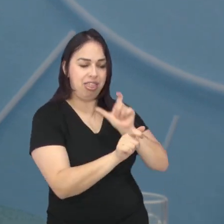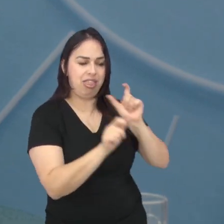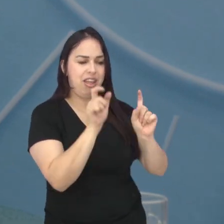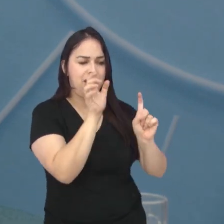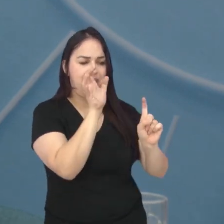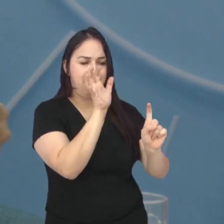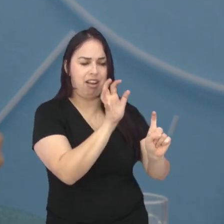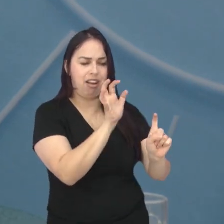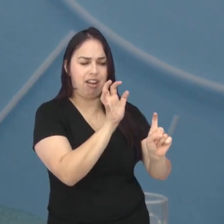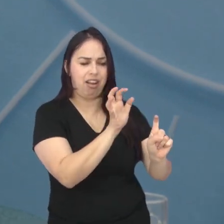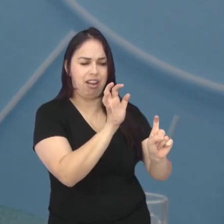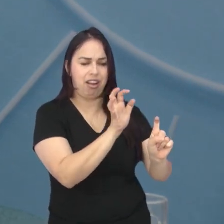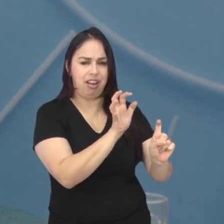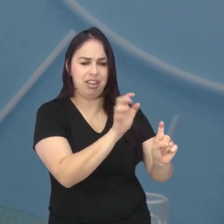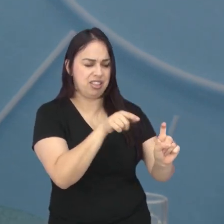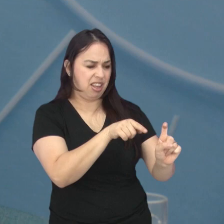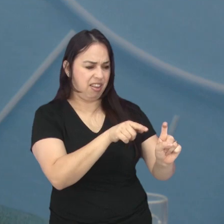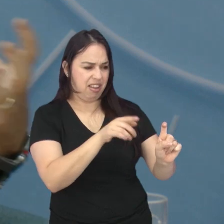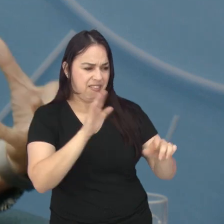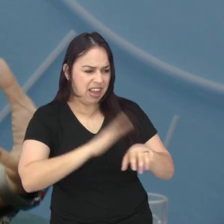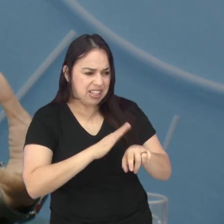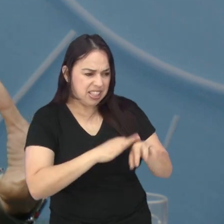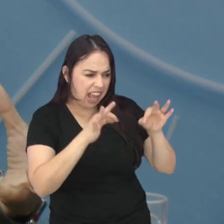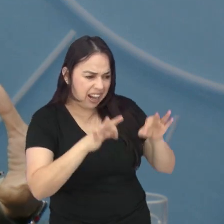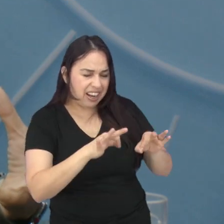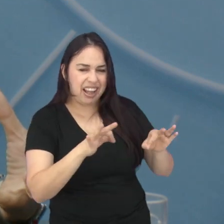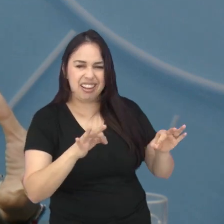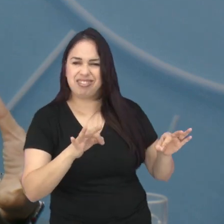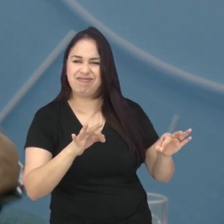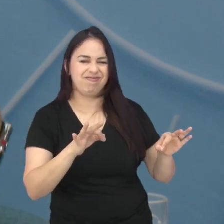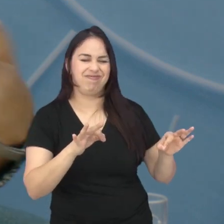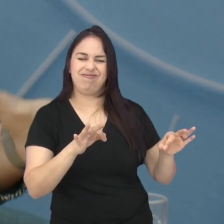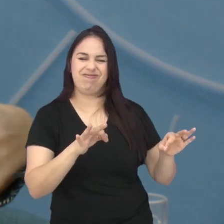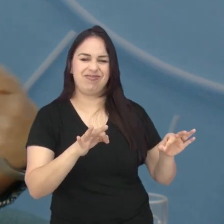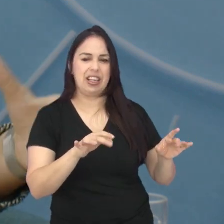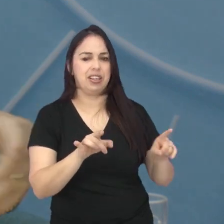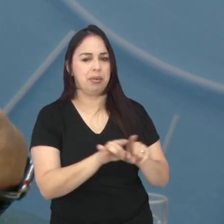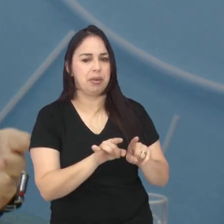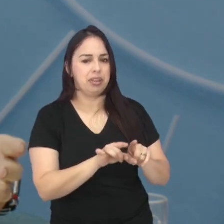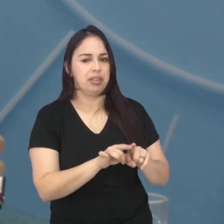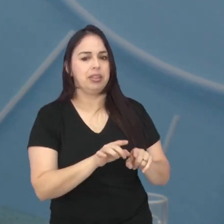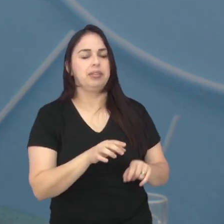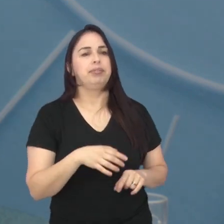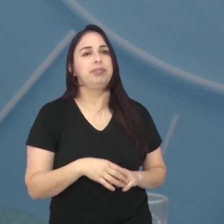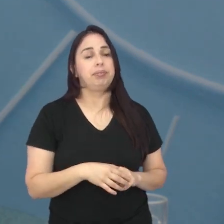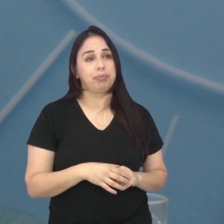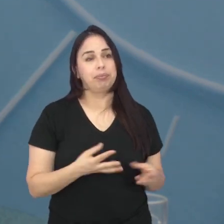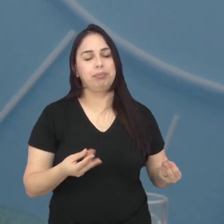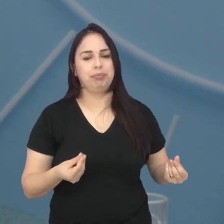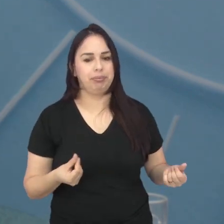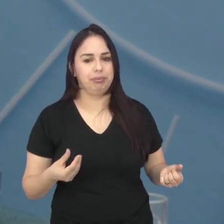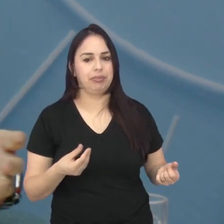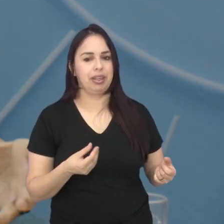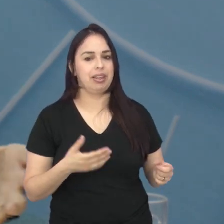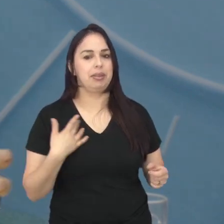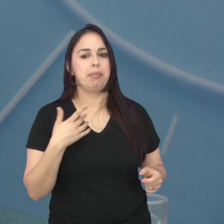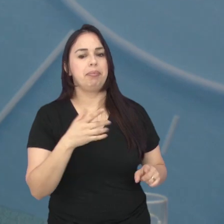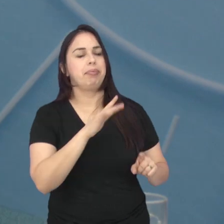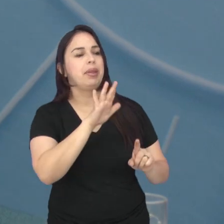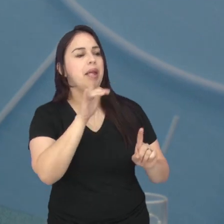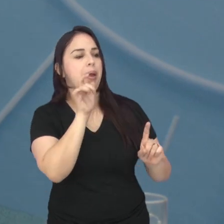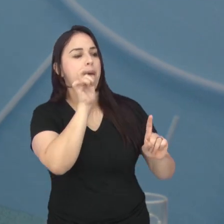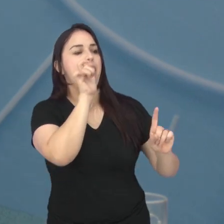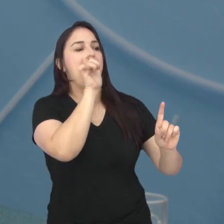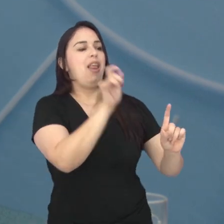te inferioriza, você não faz nada direito. Aí vem nem sei se eu estou atropelando aí, mas são elogios